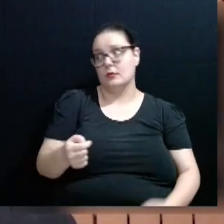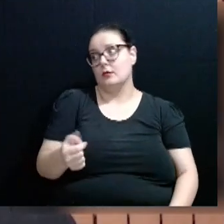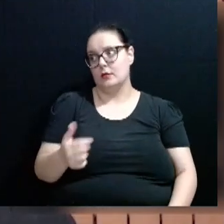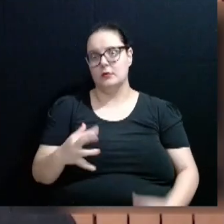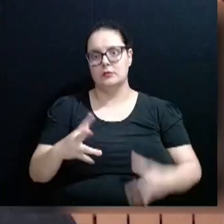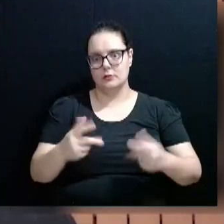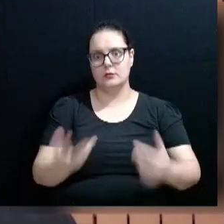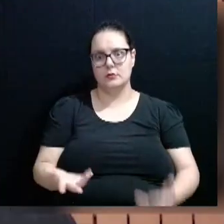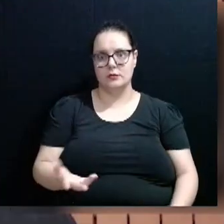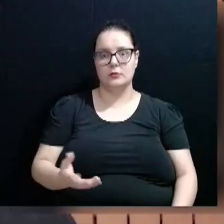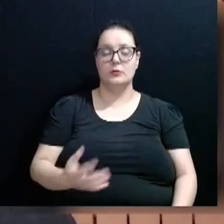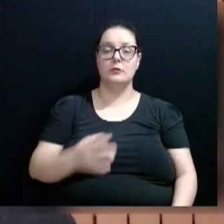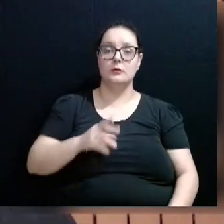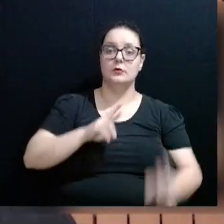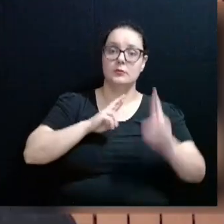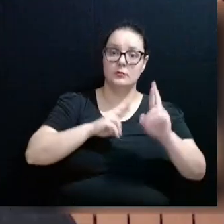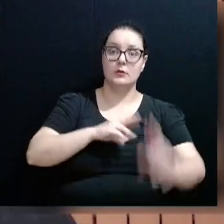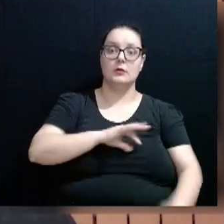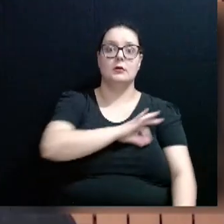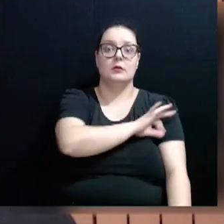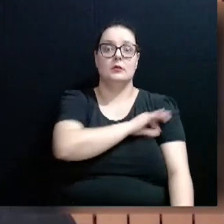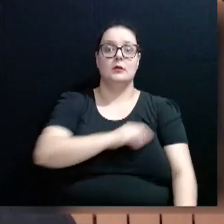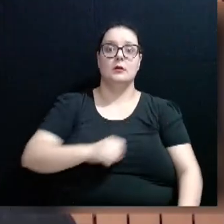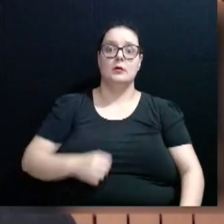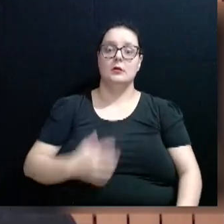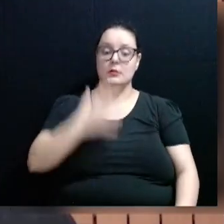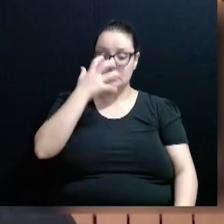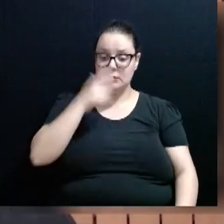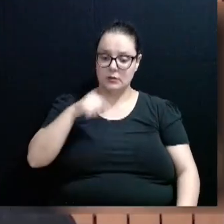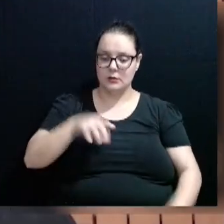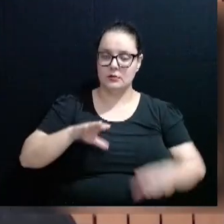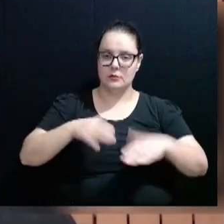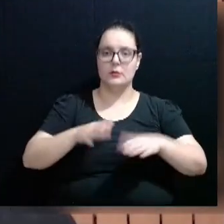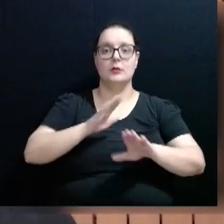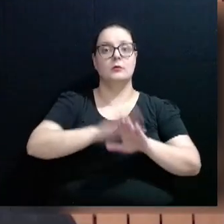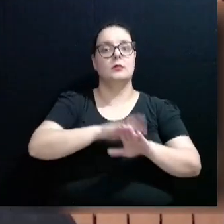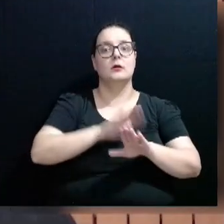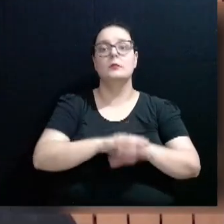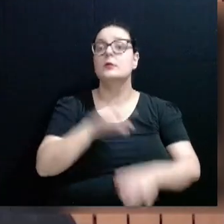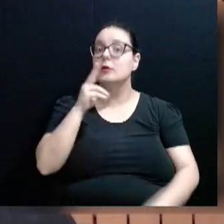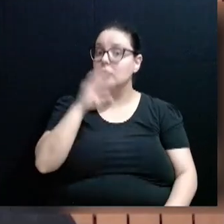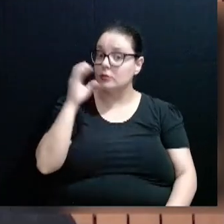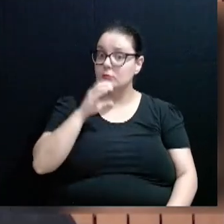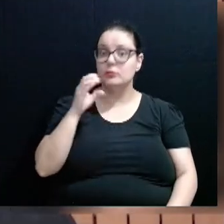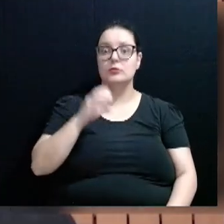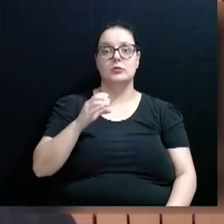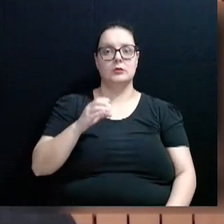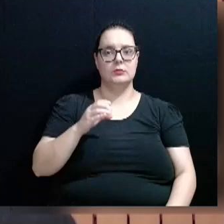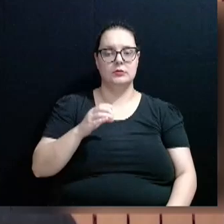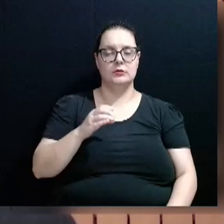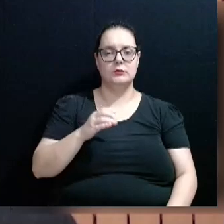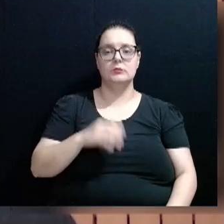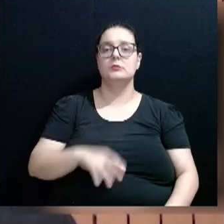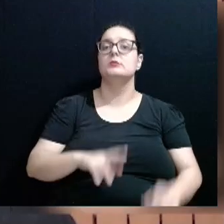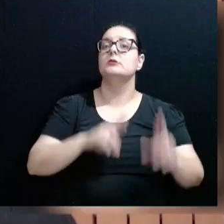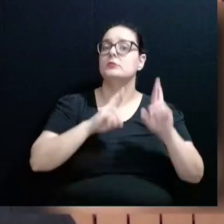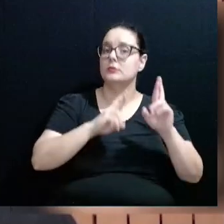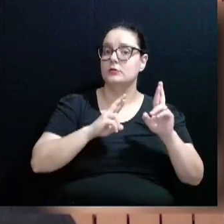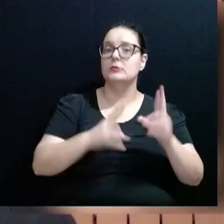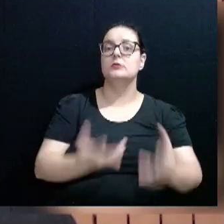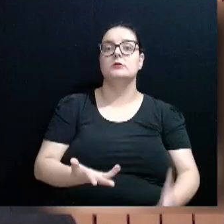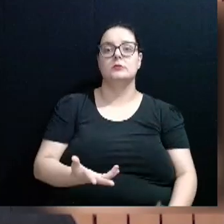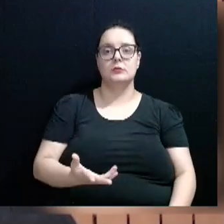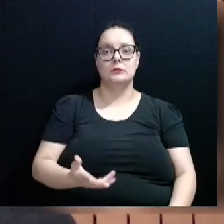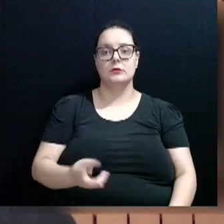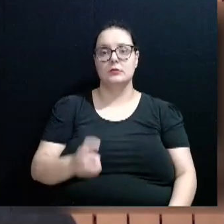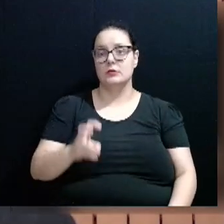sério essa comissão e tome providências urgentes. Eu espero que abra 50 ecopontos